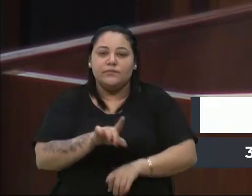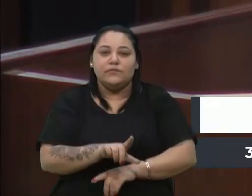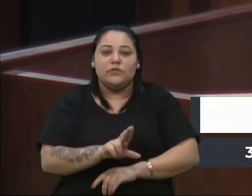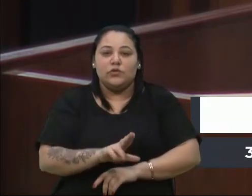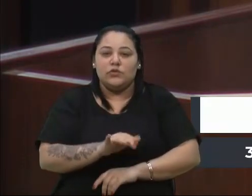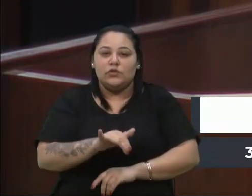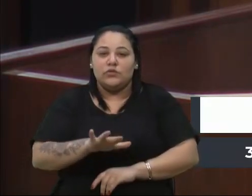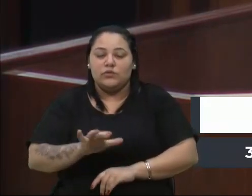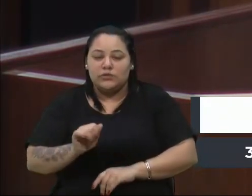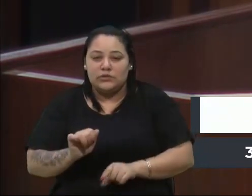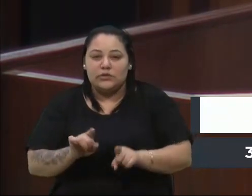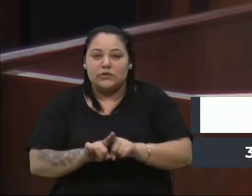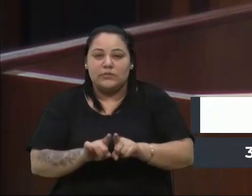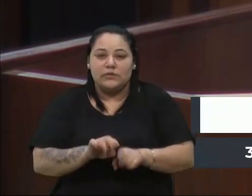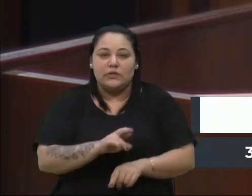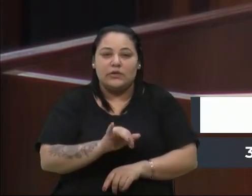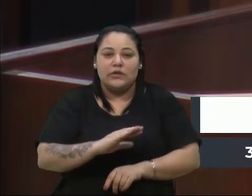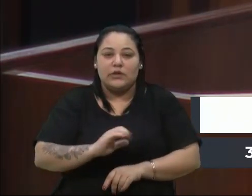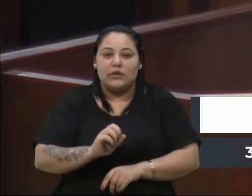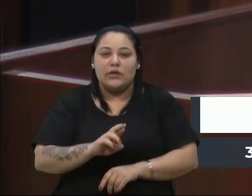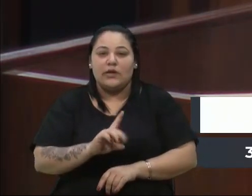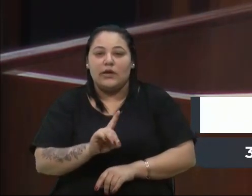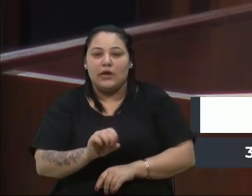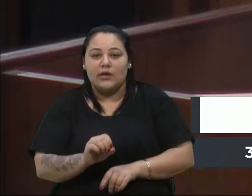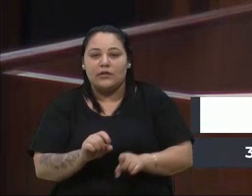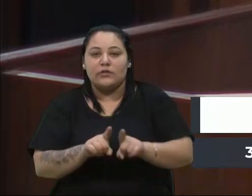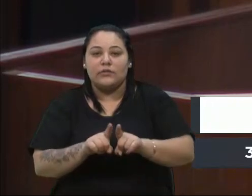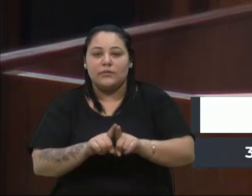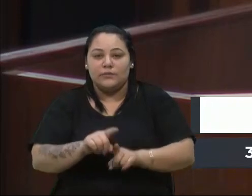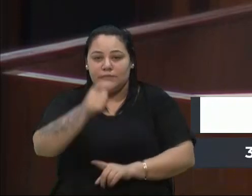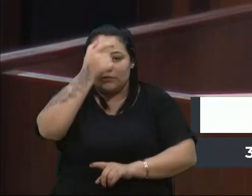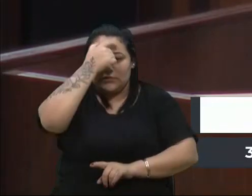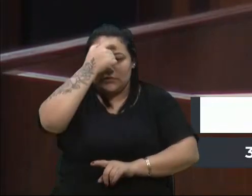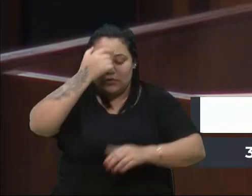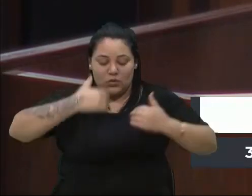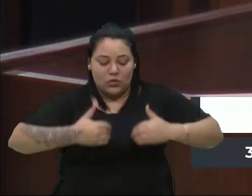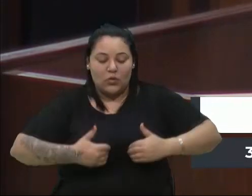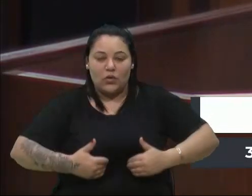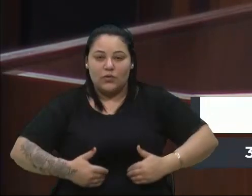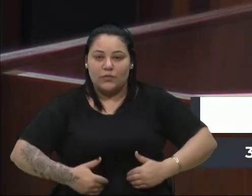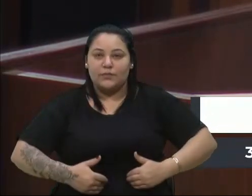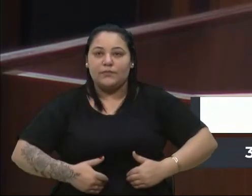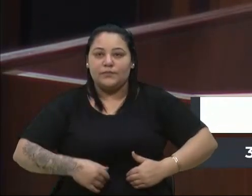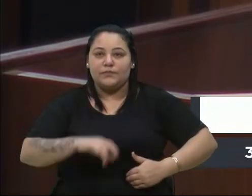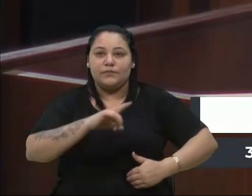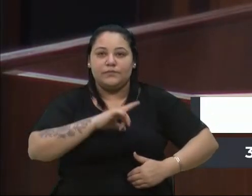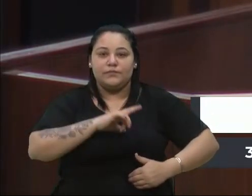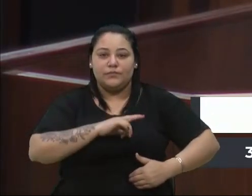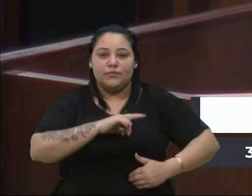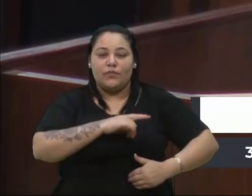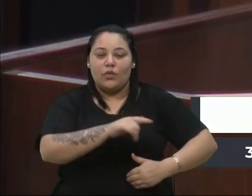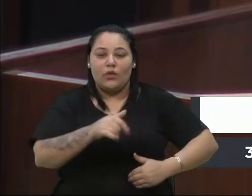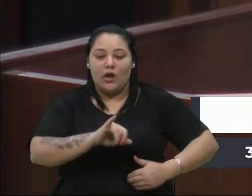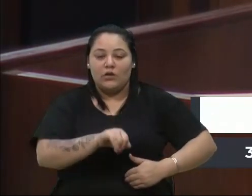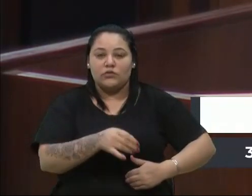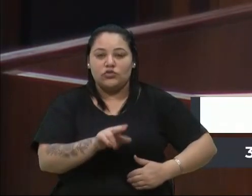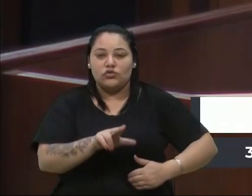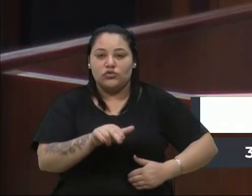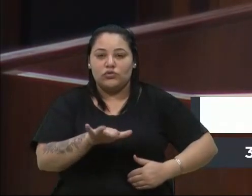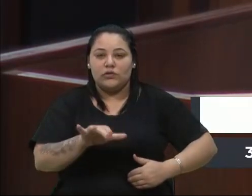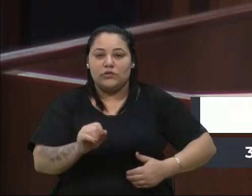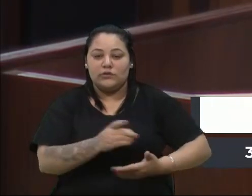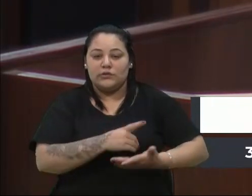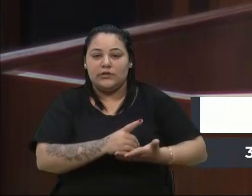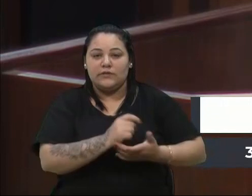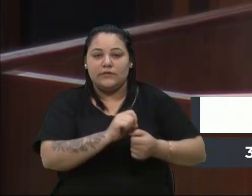Alvarenga, vindo nas oficinas de consciência corporal, o Teco Galati fazendo os arranjos, a Júlia Weber fazendo os figurinos, os já